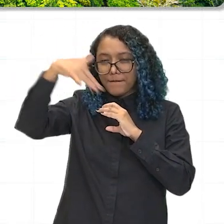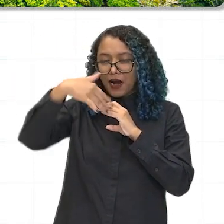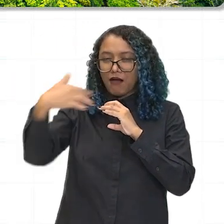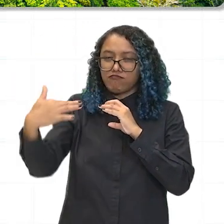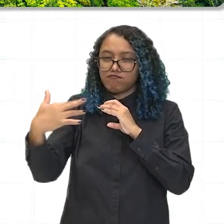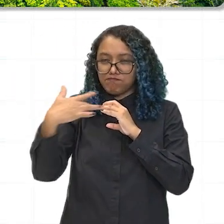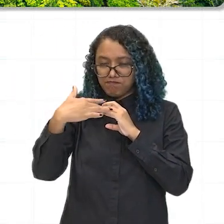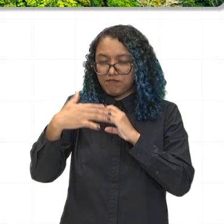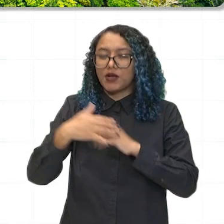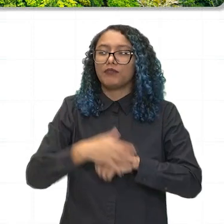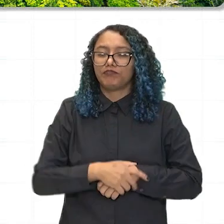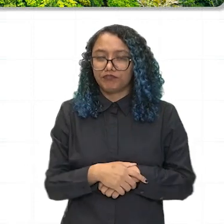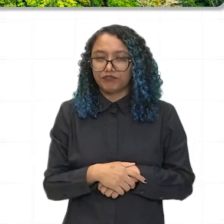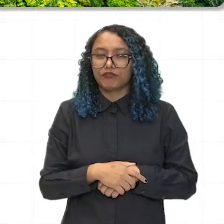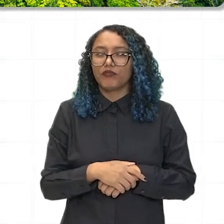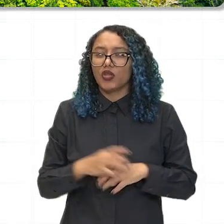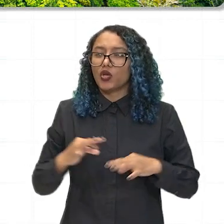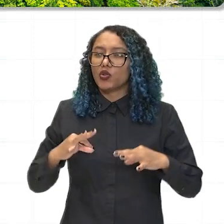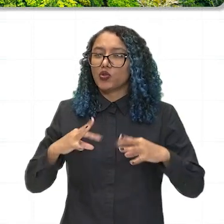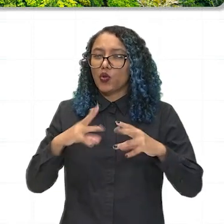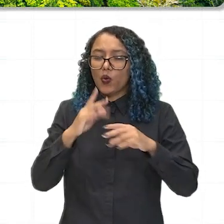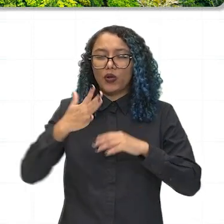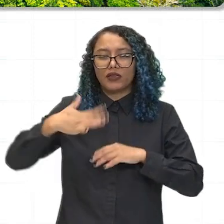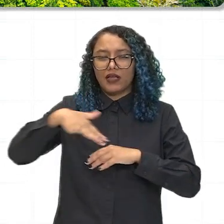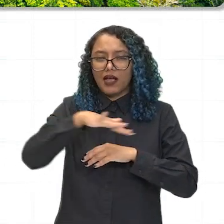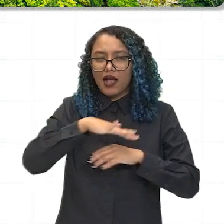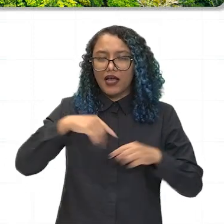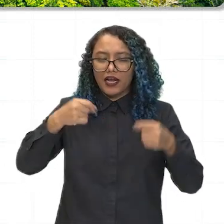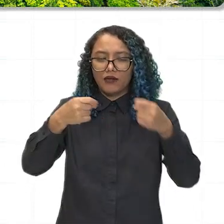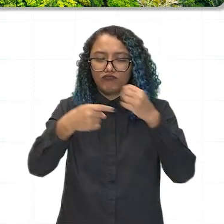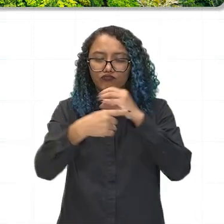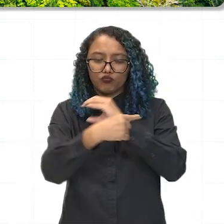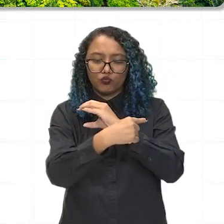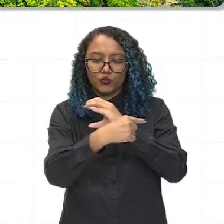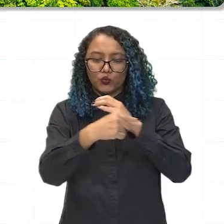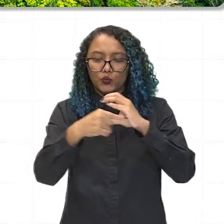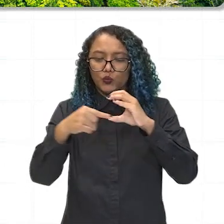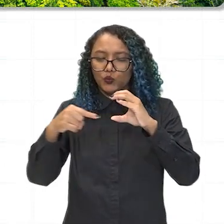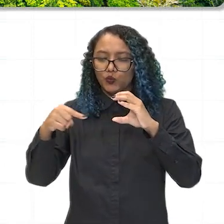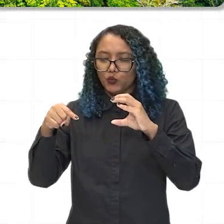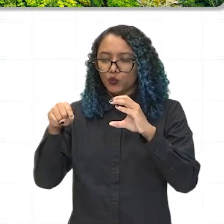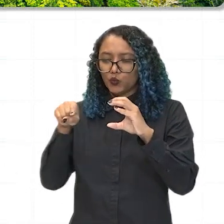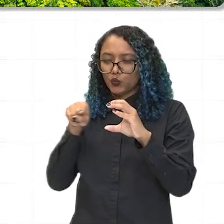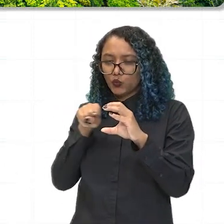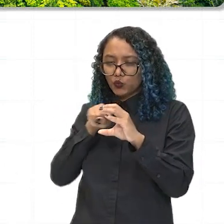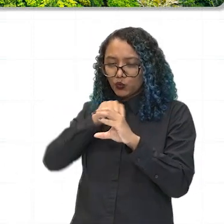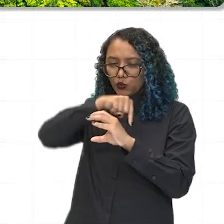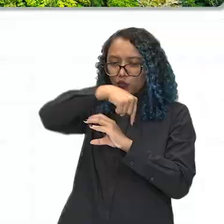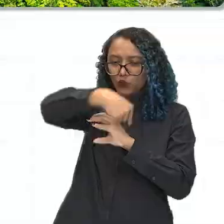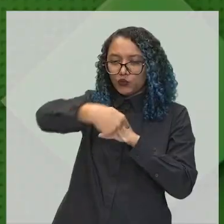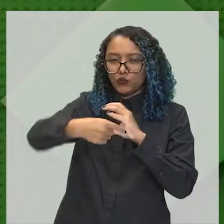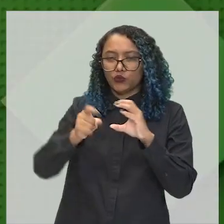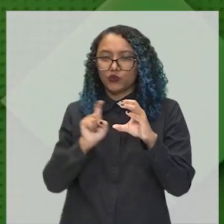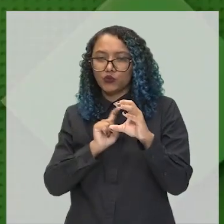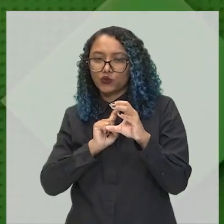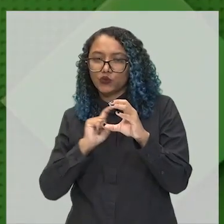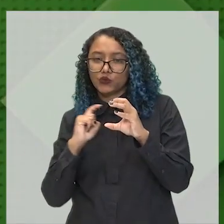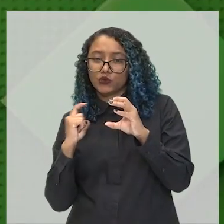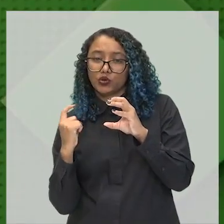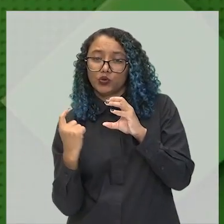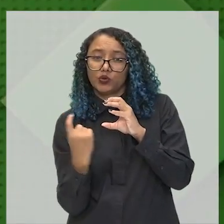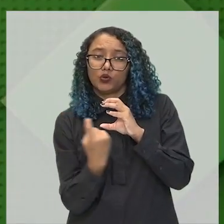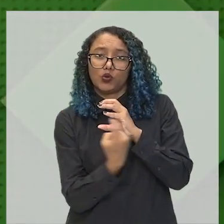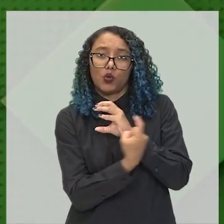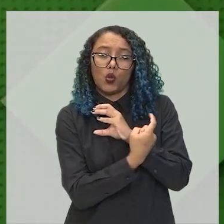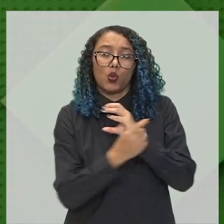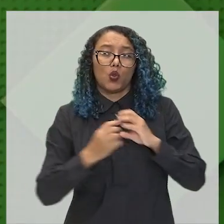perpendicularmente, ou seja, em toda a linha do Equador, ao longo de todo o planeta